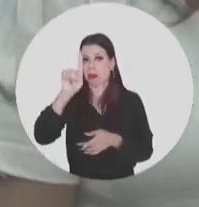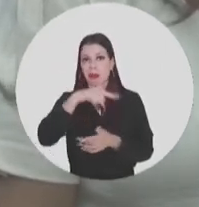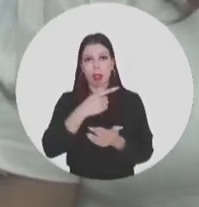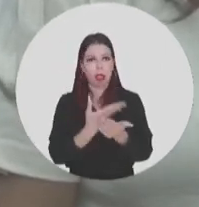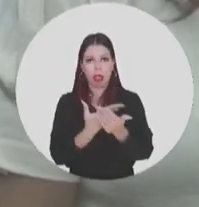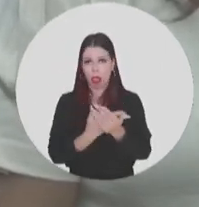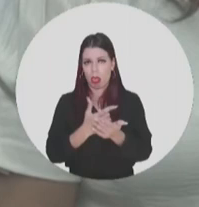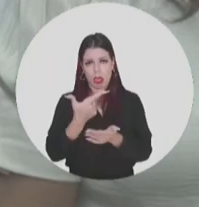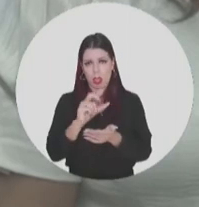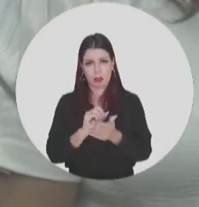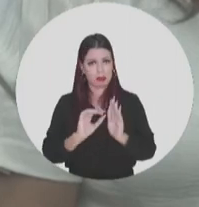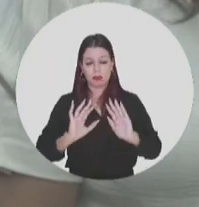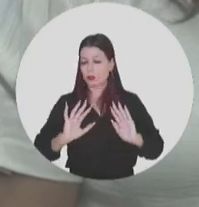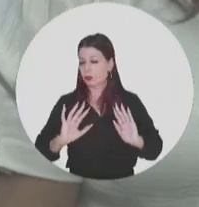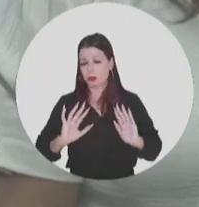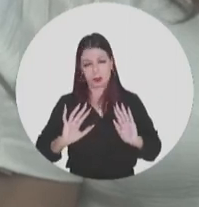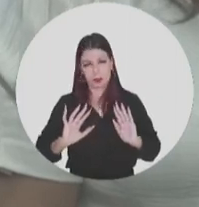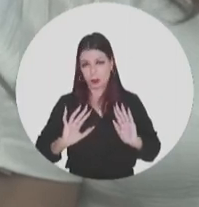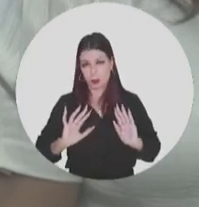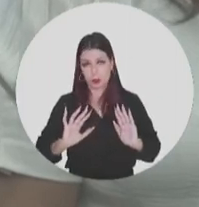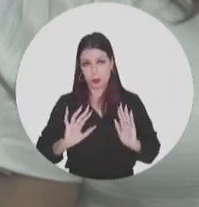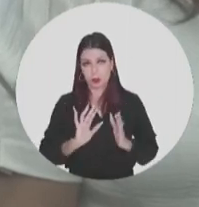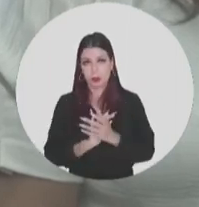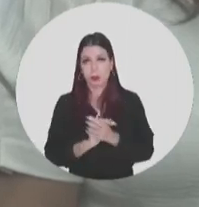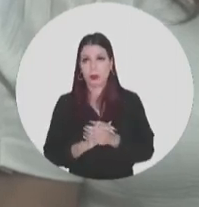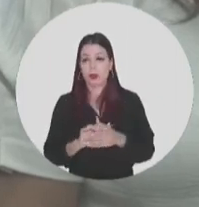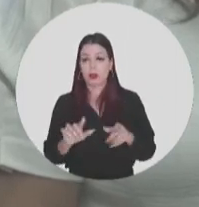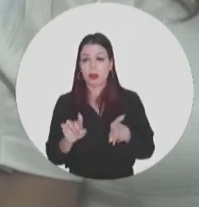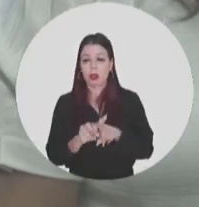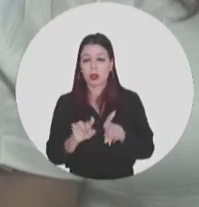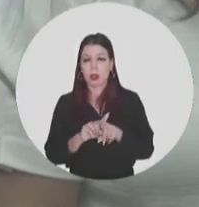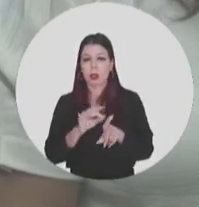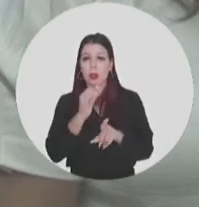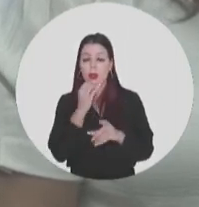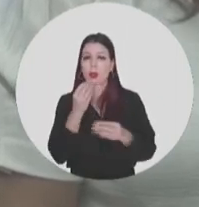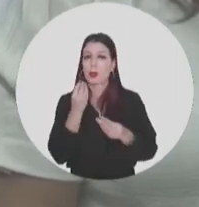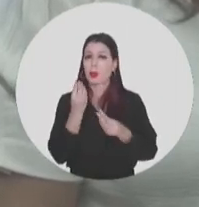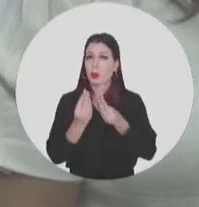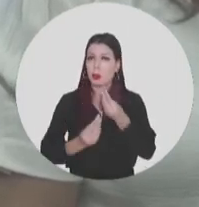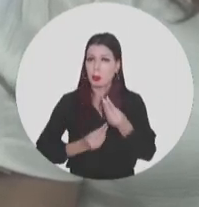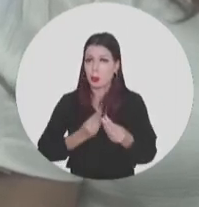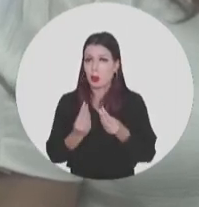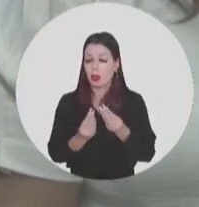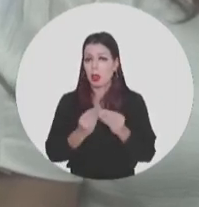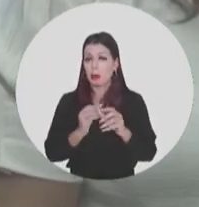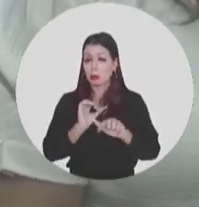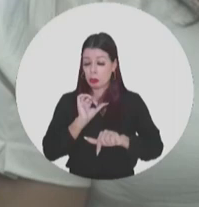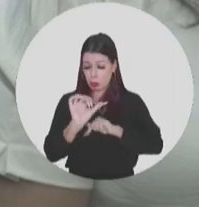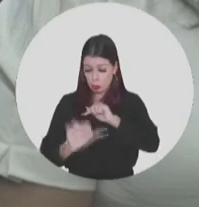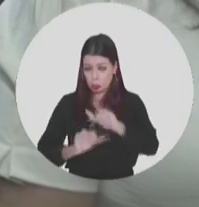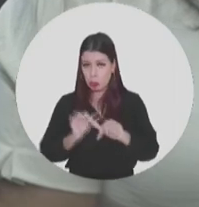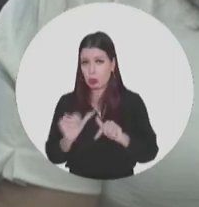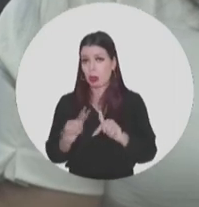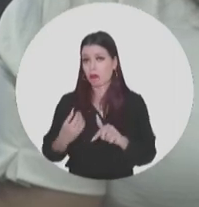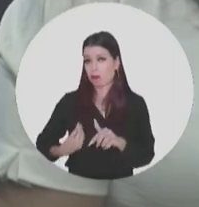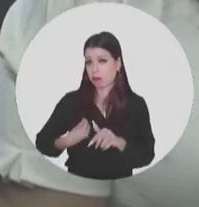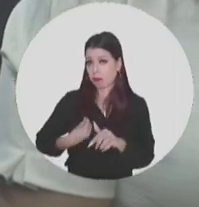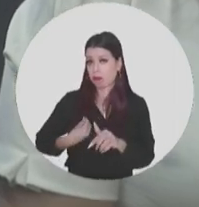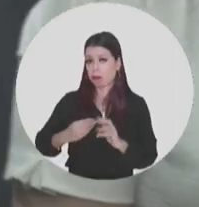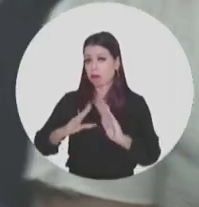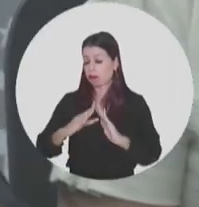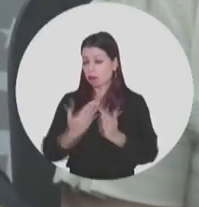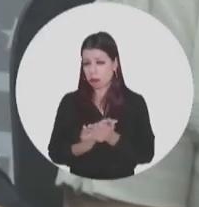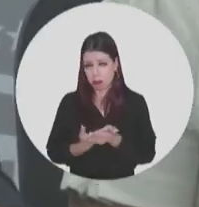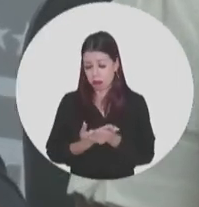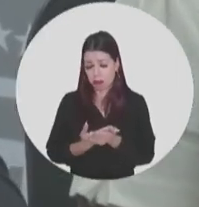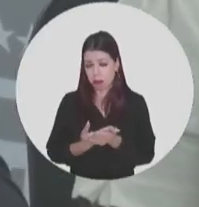chegar a 298 escolas monitoradas aqui no estado com esse novo centro de integração. Nessas escolas que estão sendo monitoradas por